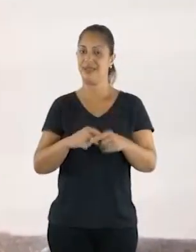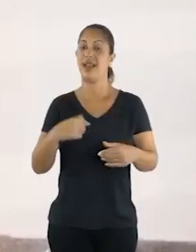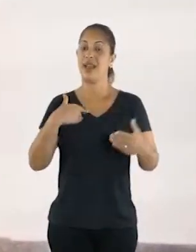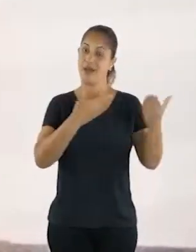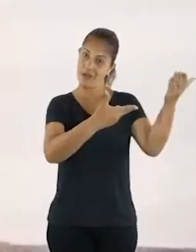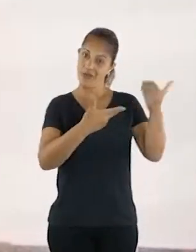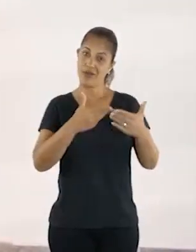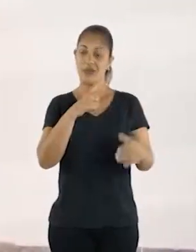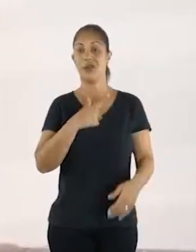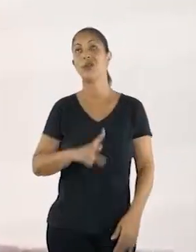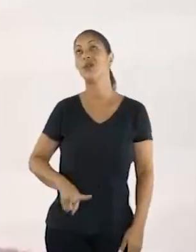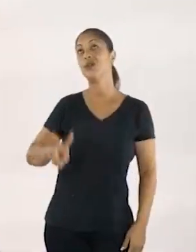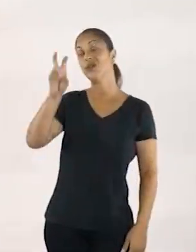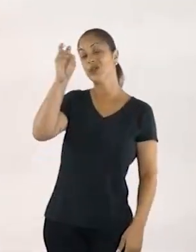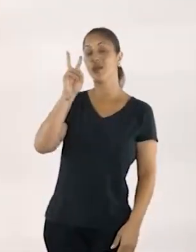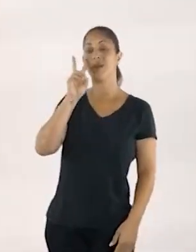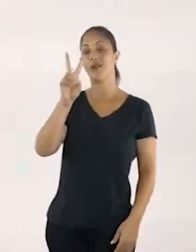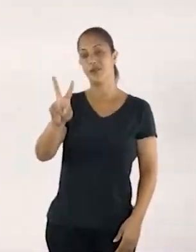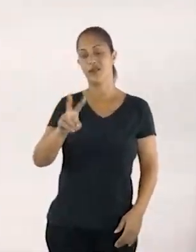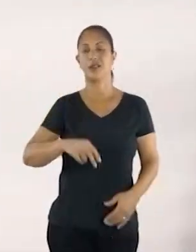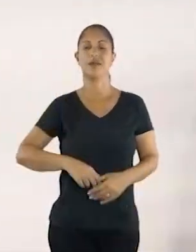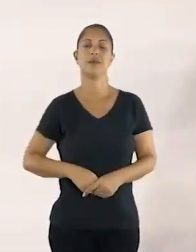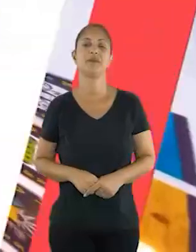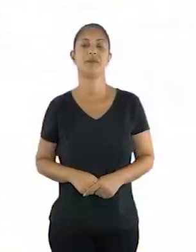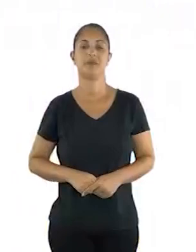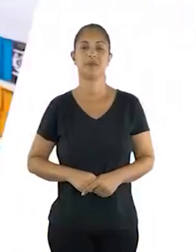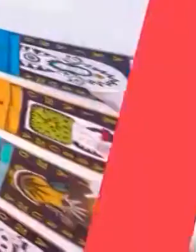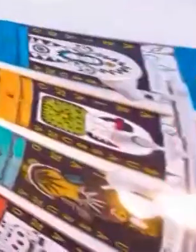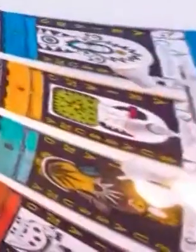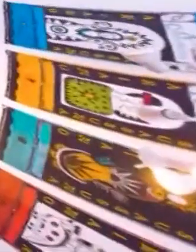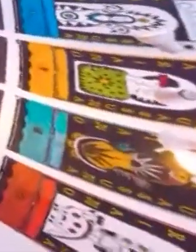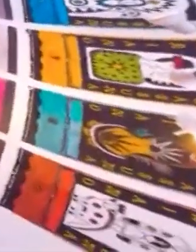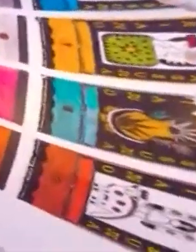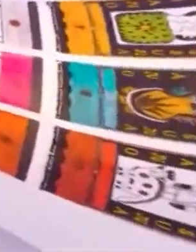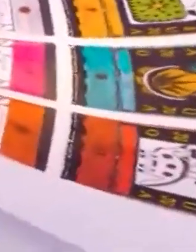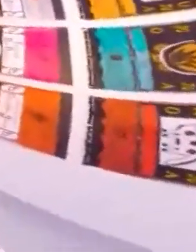convidar para a gente subir para vocês verem lá em cima.